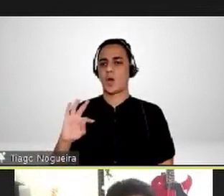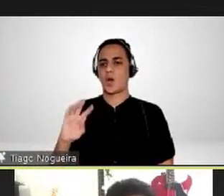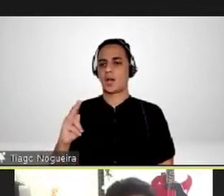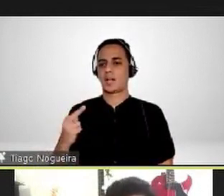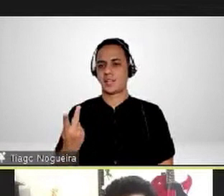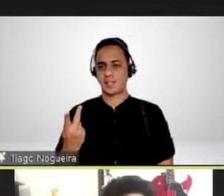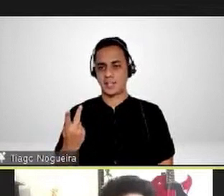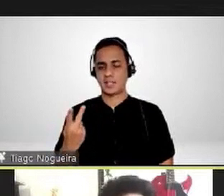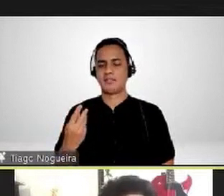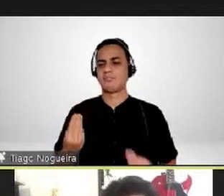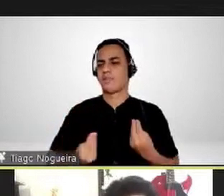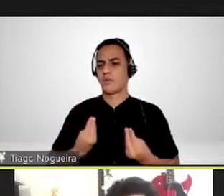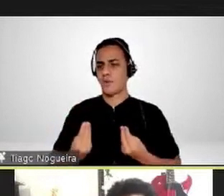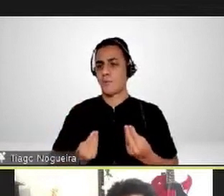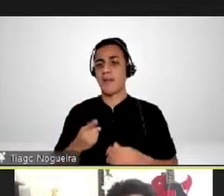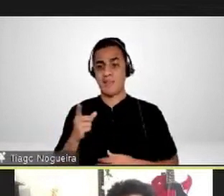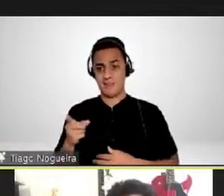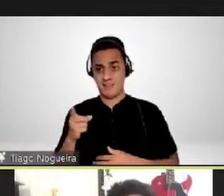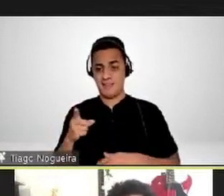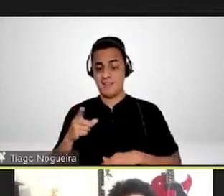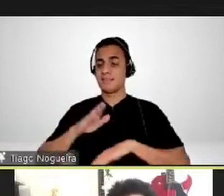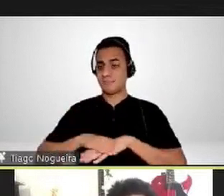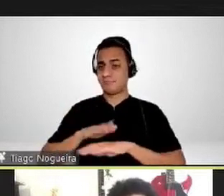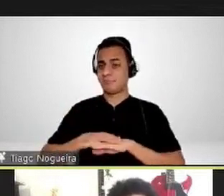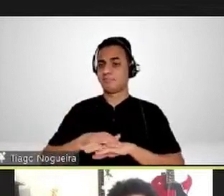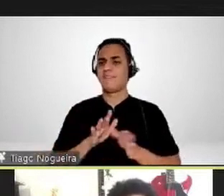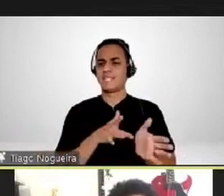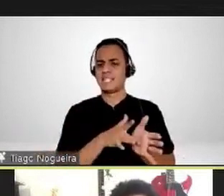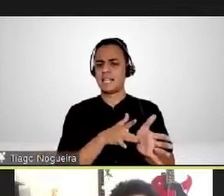que ele emulava, né,